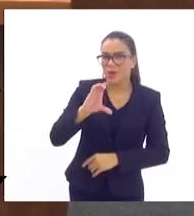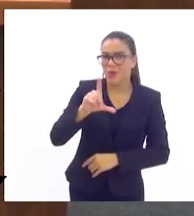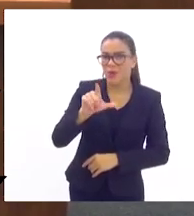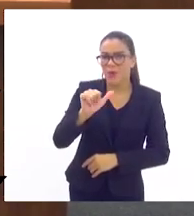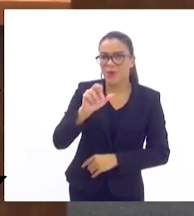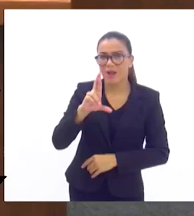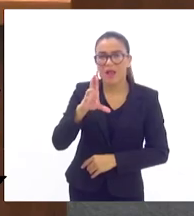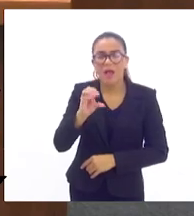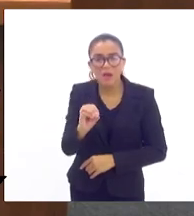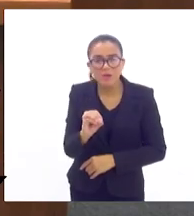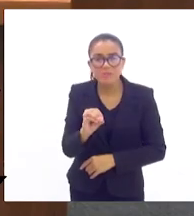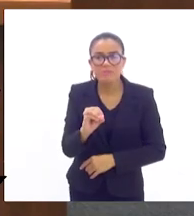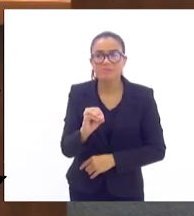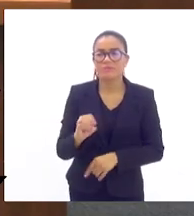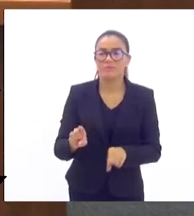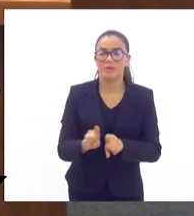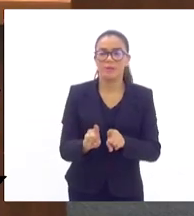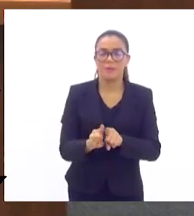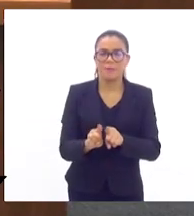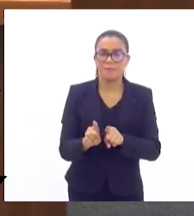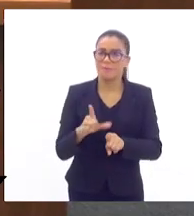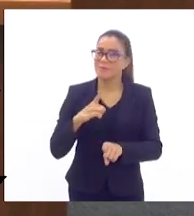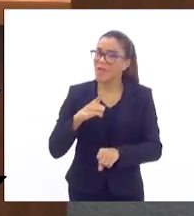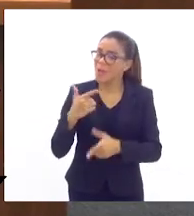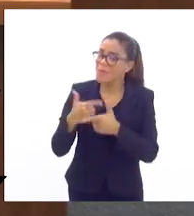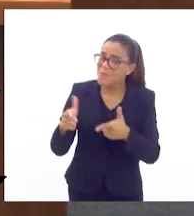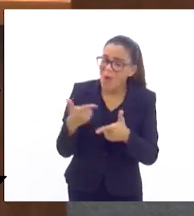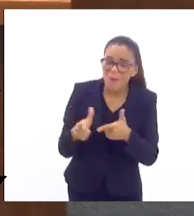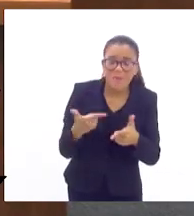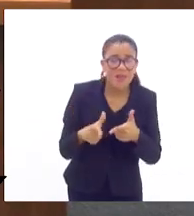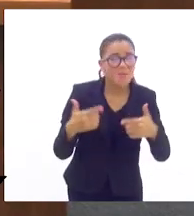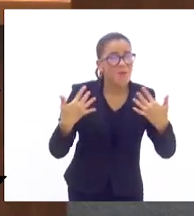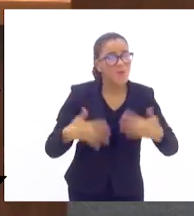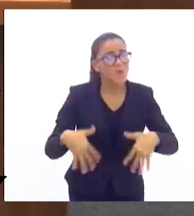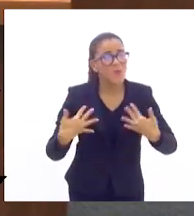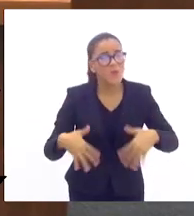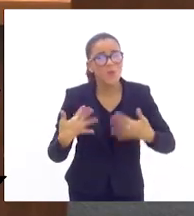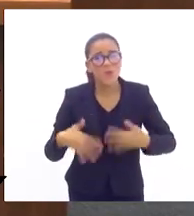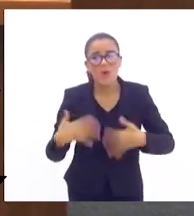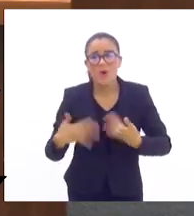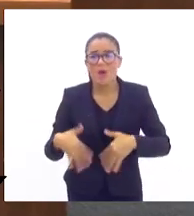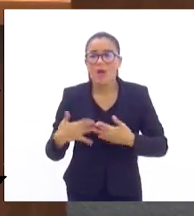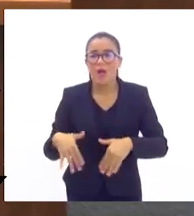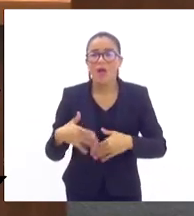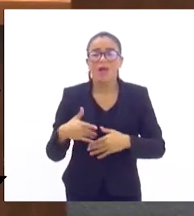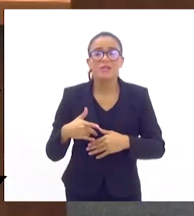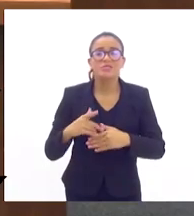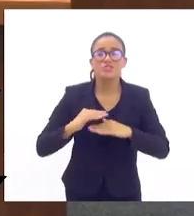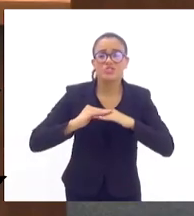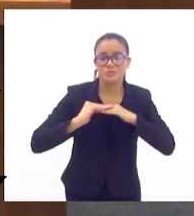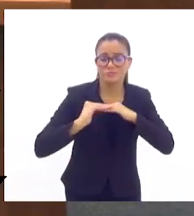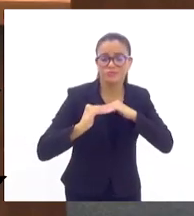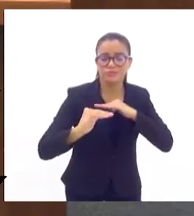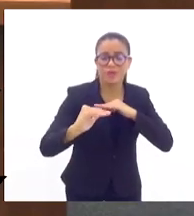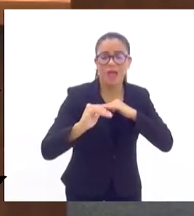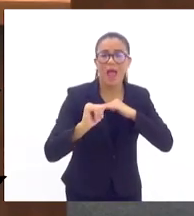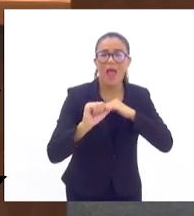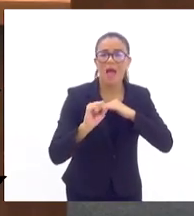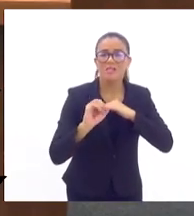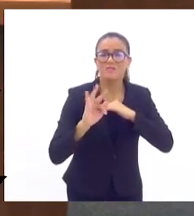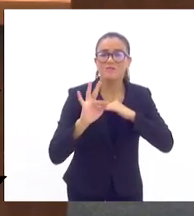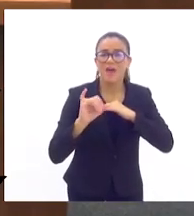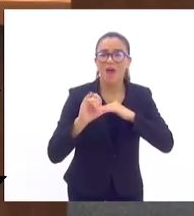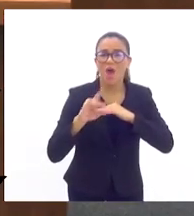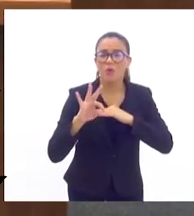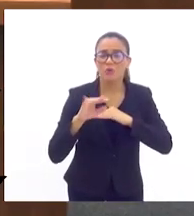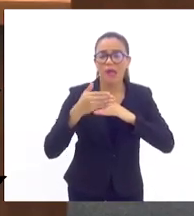no distrito de Getulândia, deixou até um elefante branco lá, acabou com o asfalto lá, botou o cano, não pegou o nivelamento das casas, da